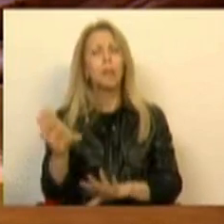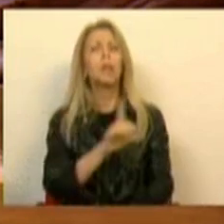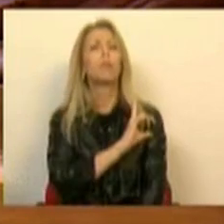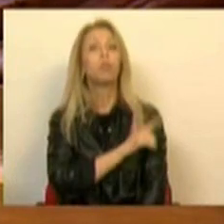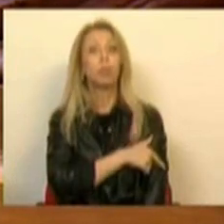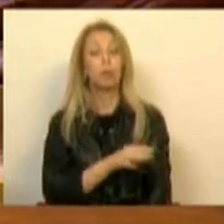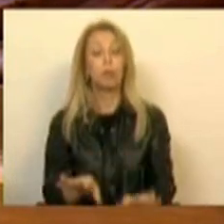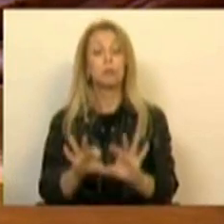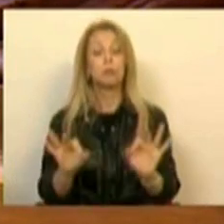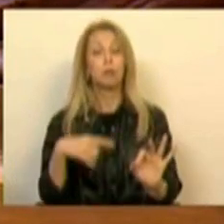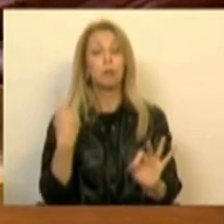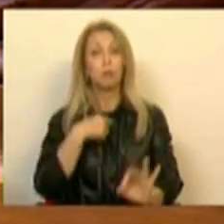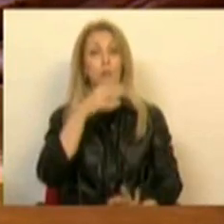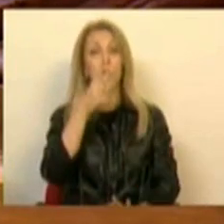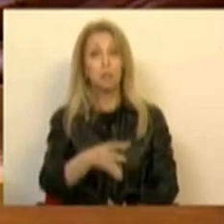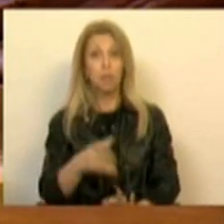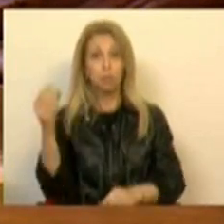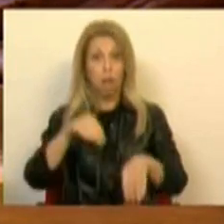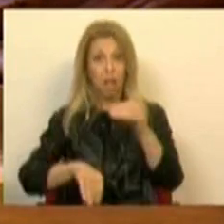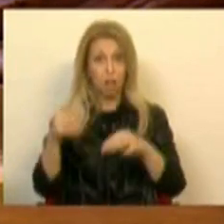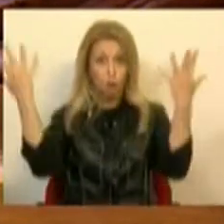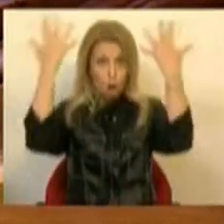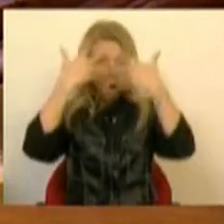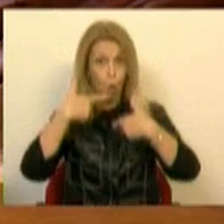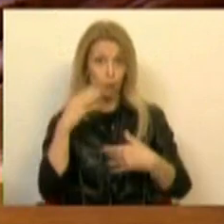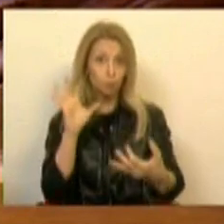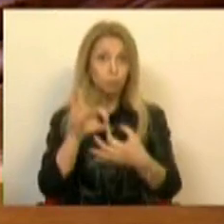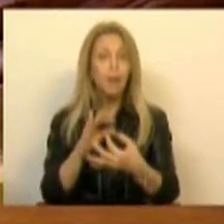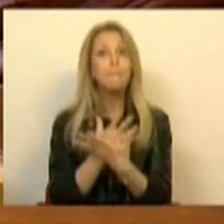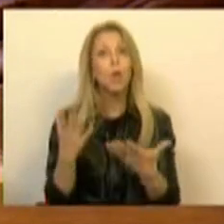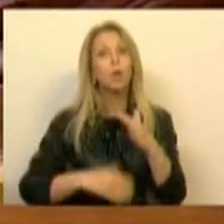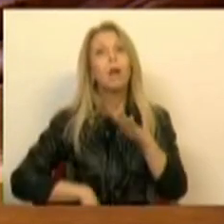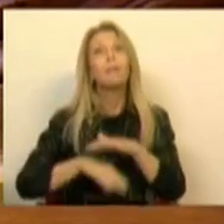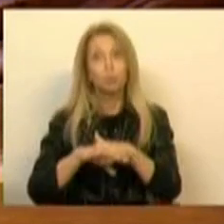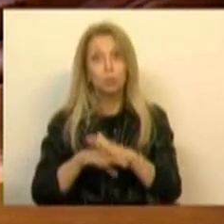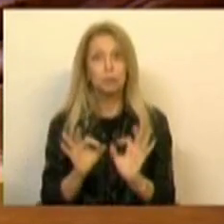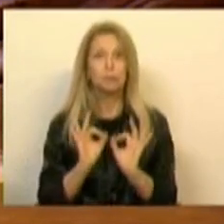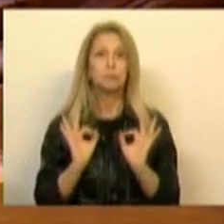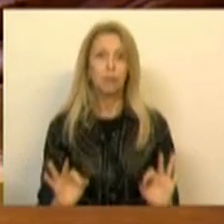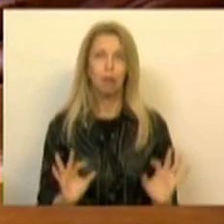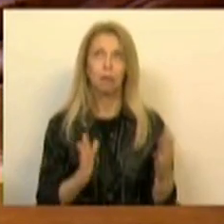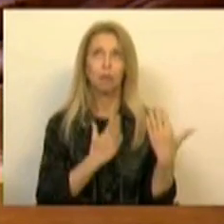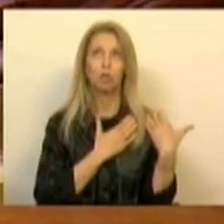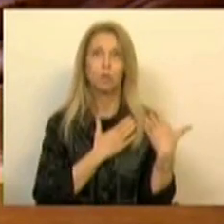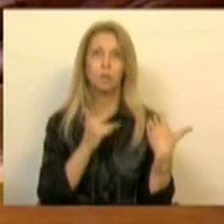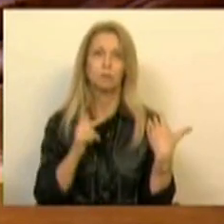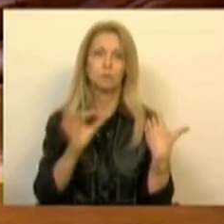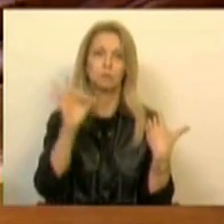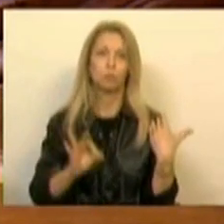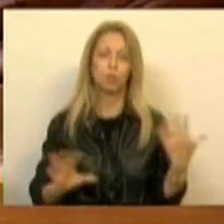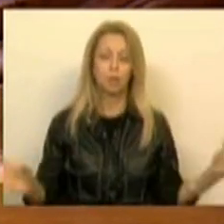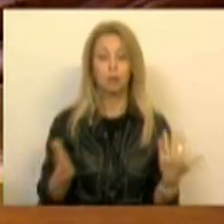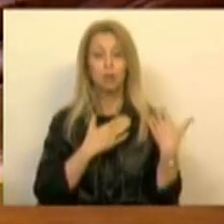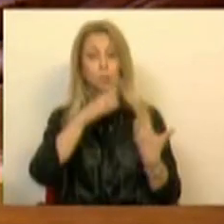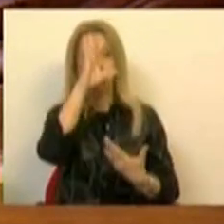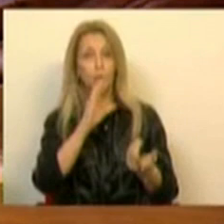dissemos, na noite das eleições, uma maioria absoluta é uma responsabilidade absoluta. E a responsabilidade de governar bem e